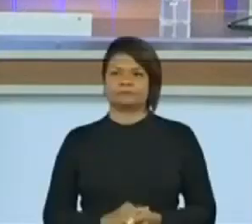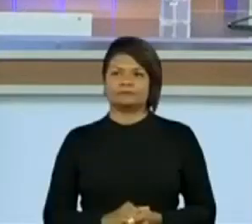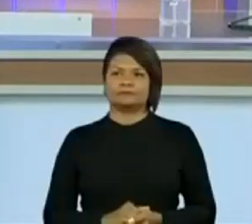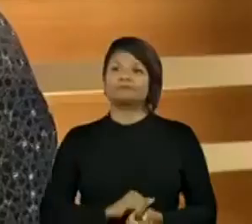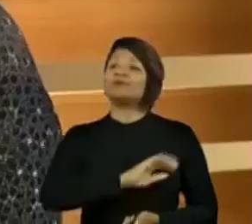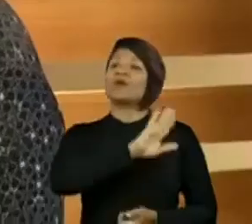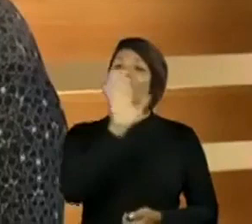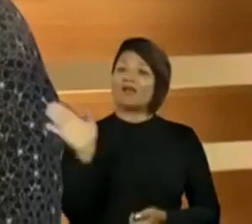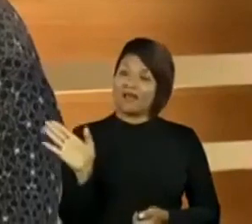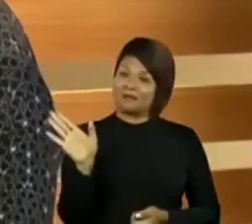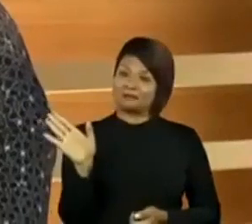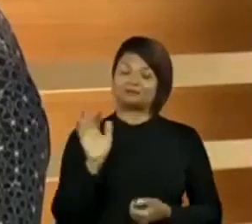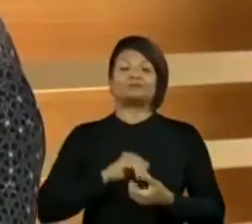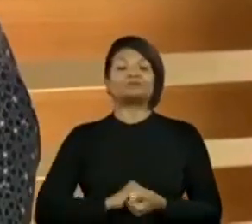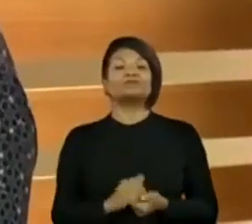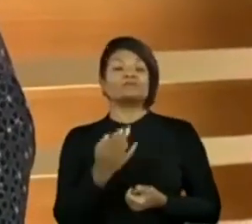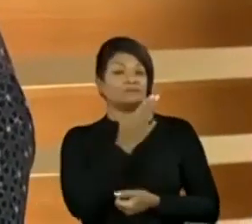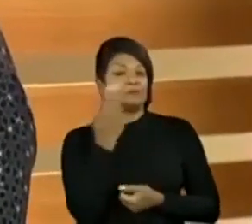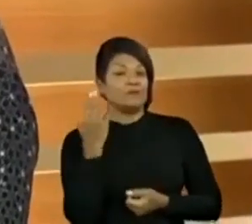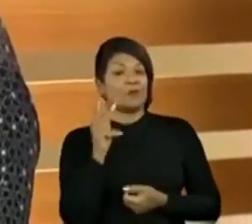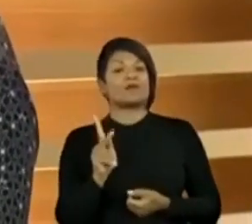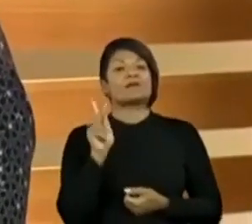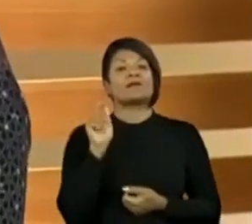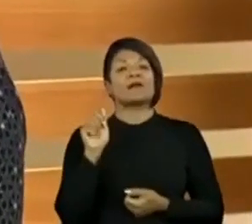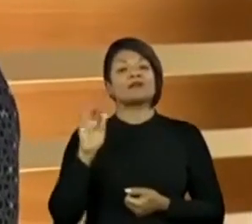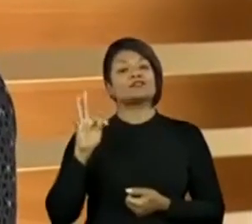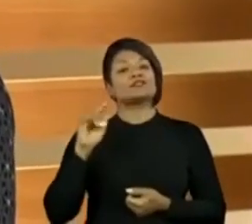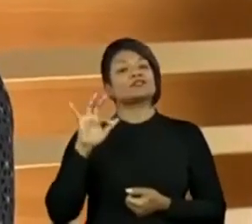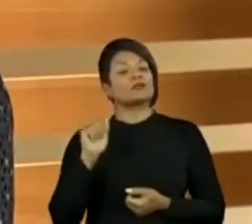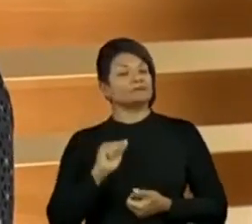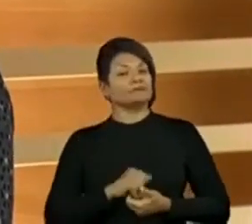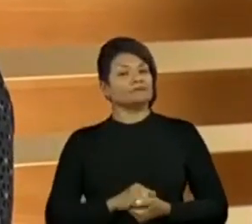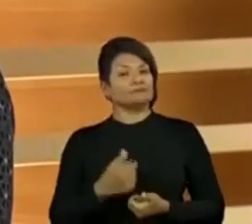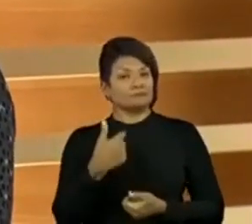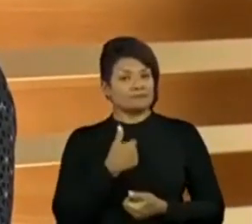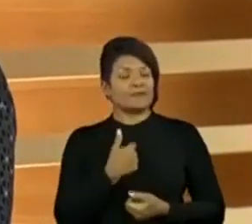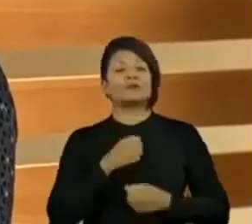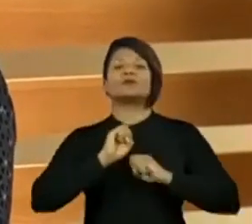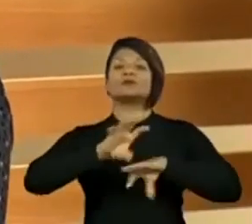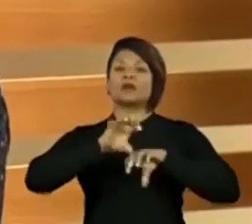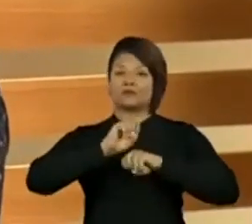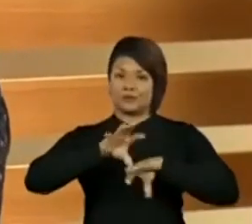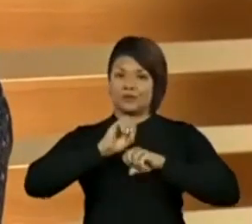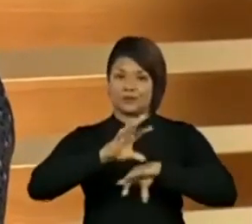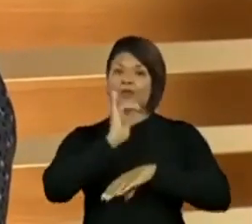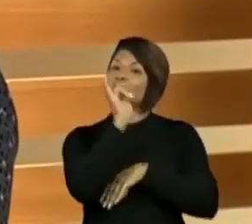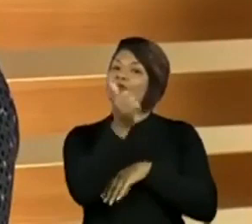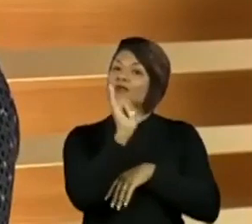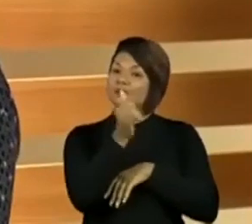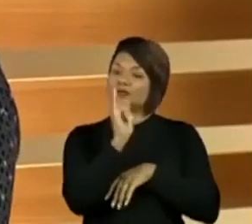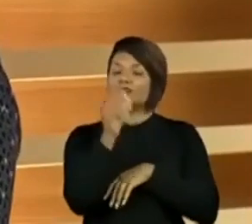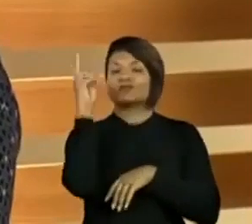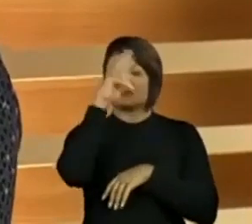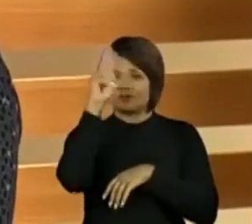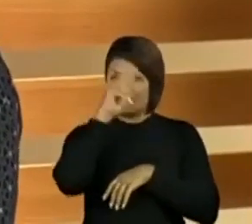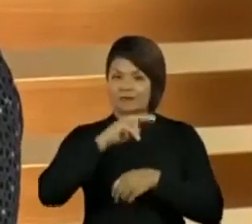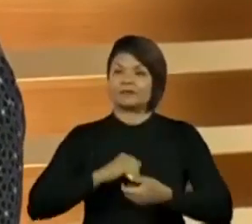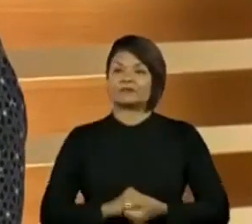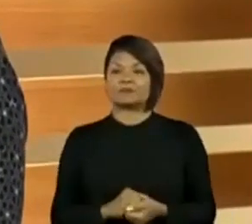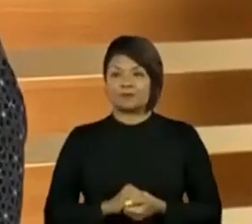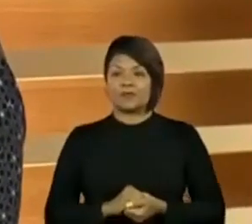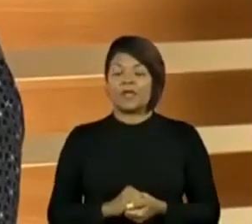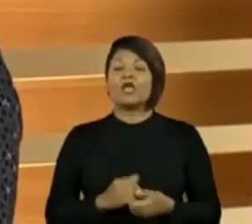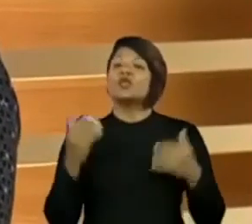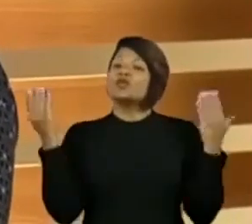Olá, meu nome é Kátia, eu sou educadora e contadora de histórias. E eu estou